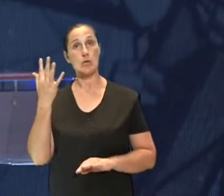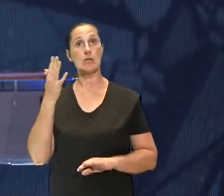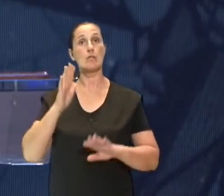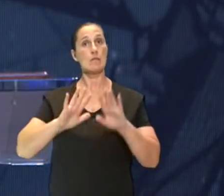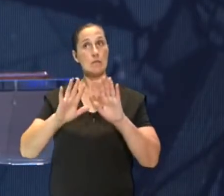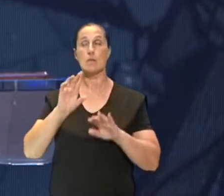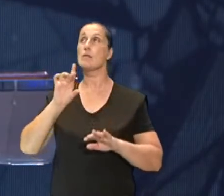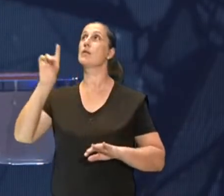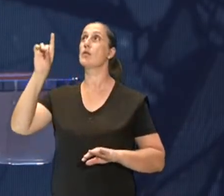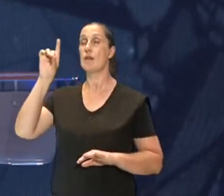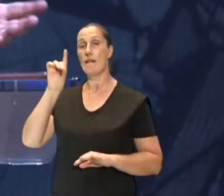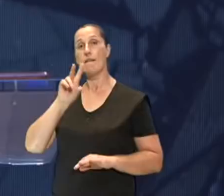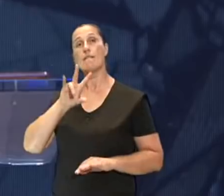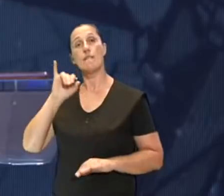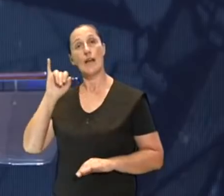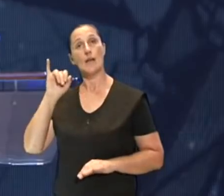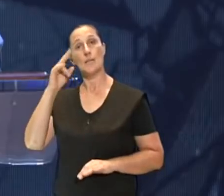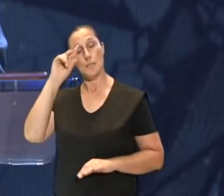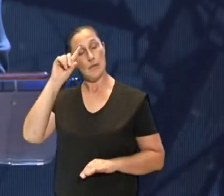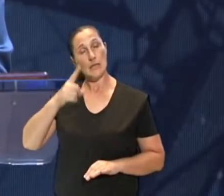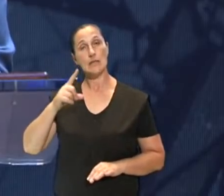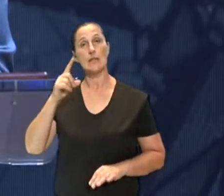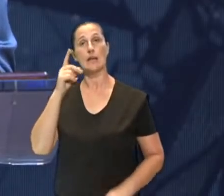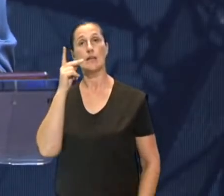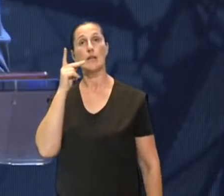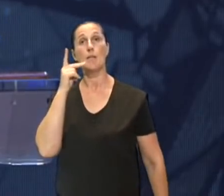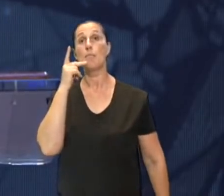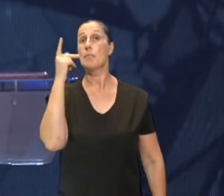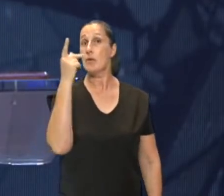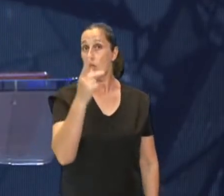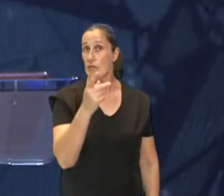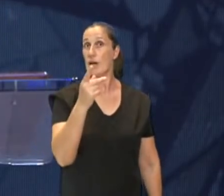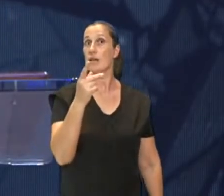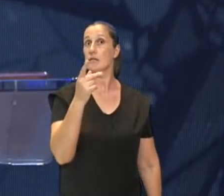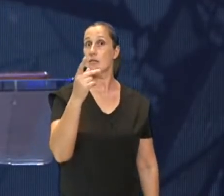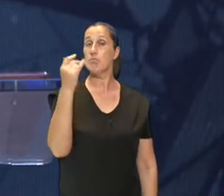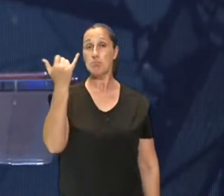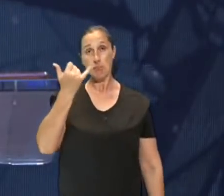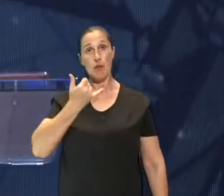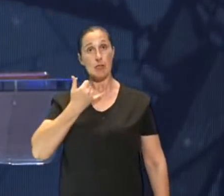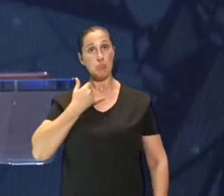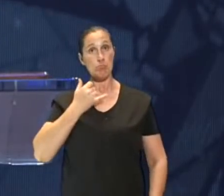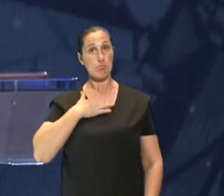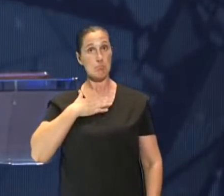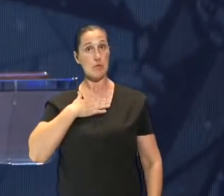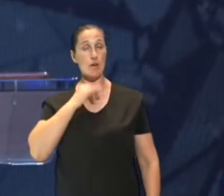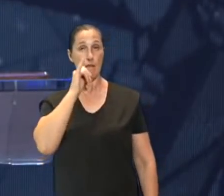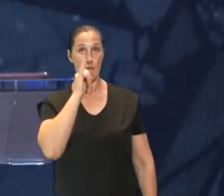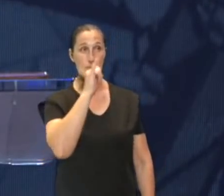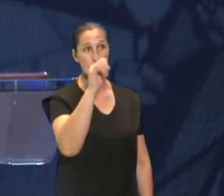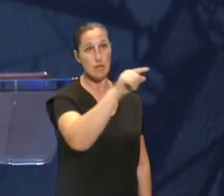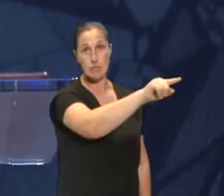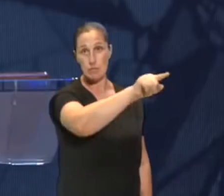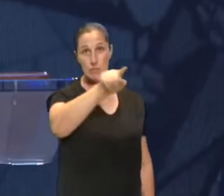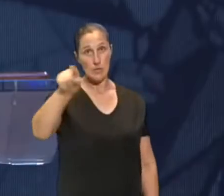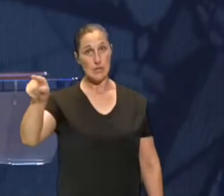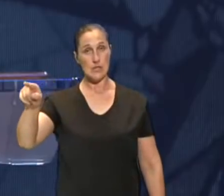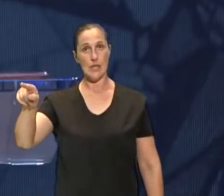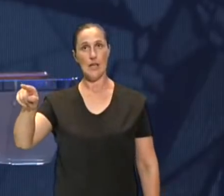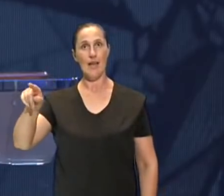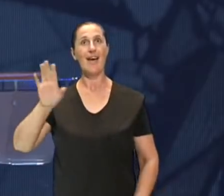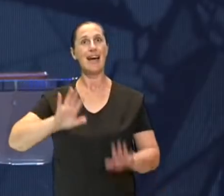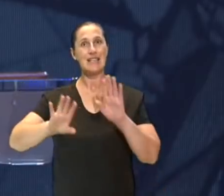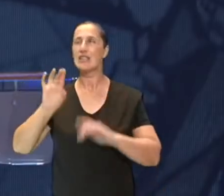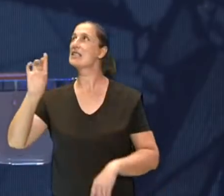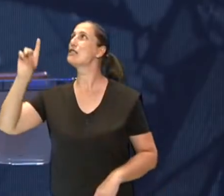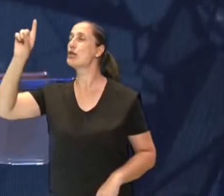conosco. Mas que a gente vai estudar na Bíblia e vai perceber que às vezes Deus usa a boca até de